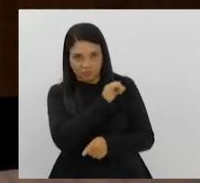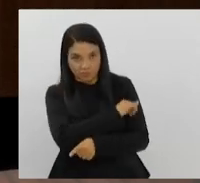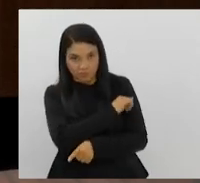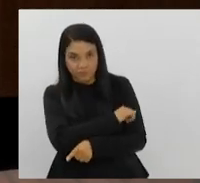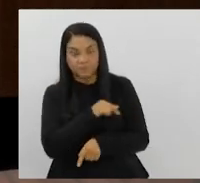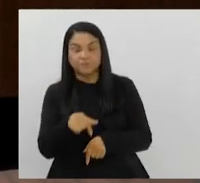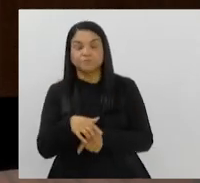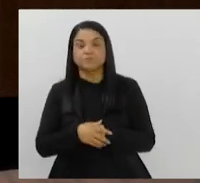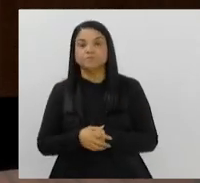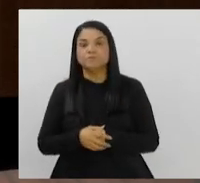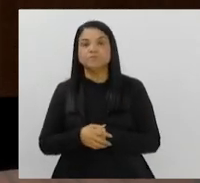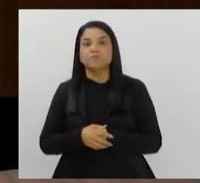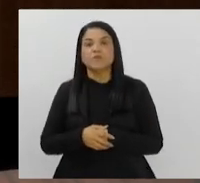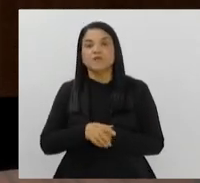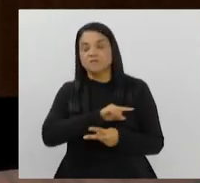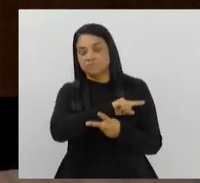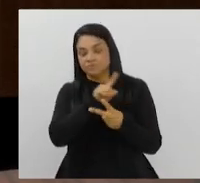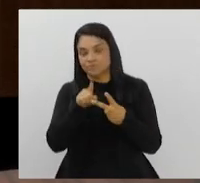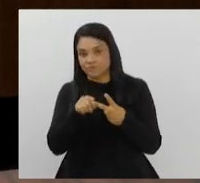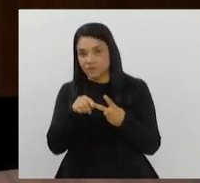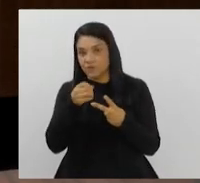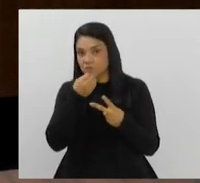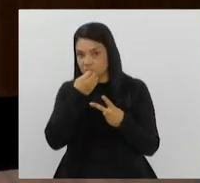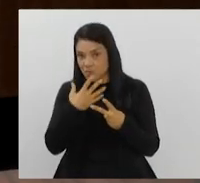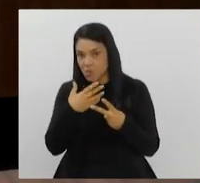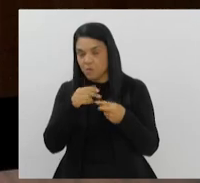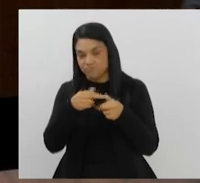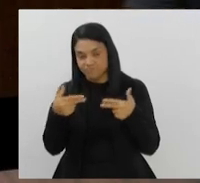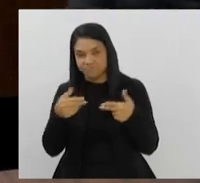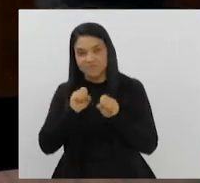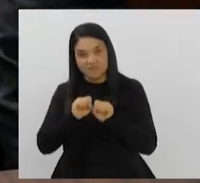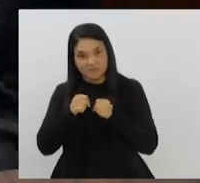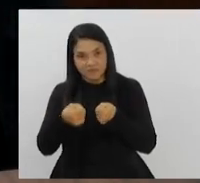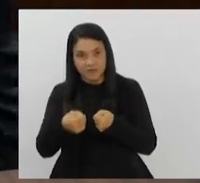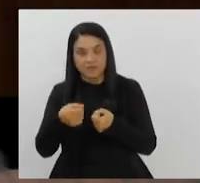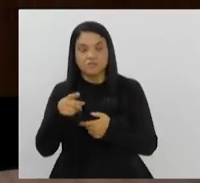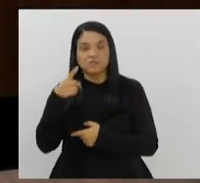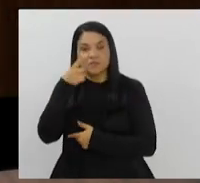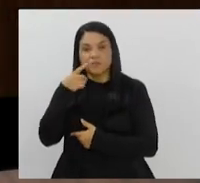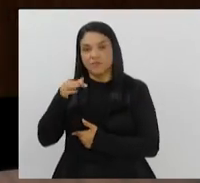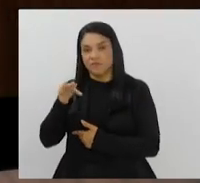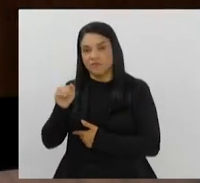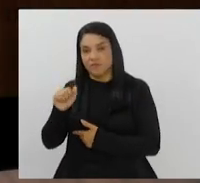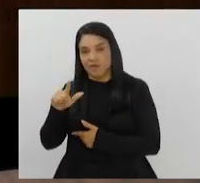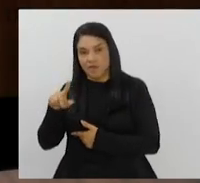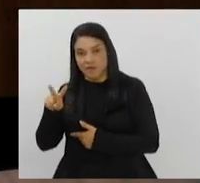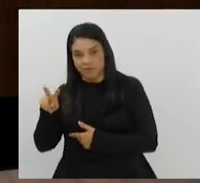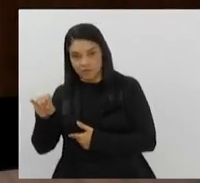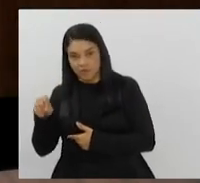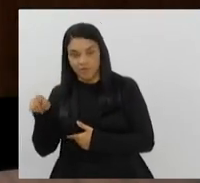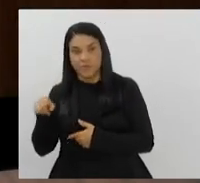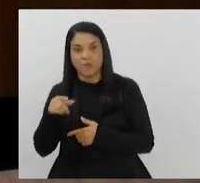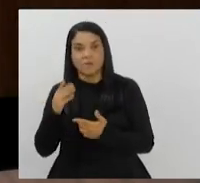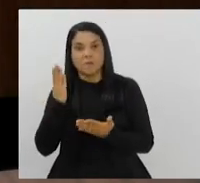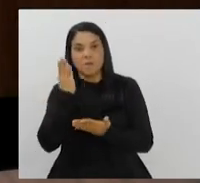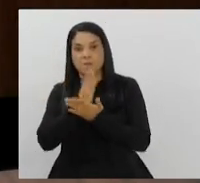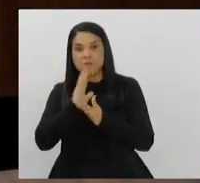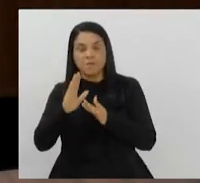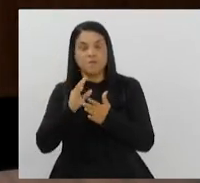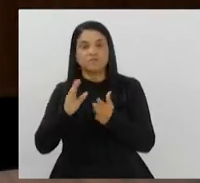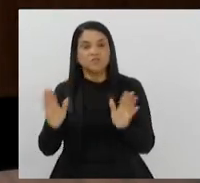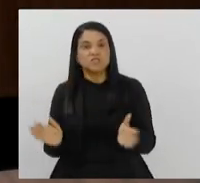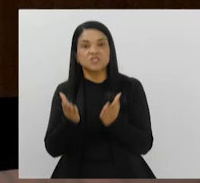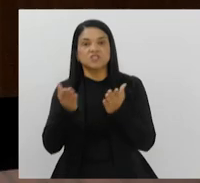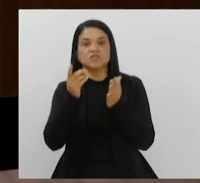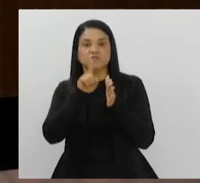boa, que o deputado Serafini também defende, é que dá um basta nos incentivos